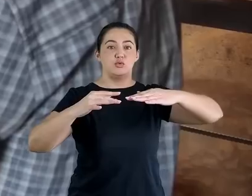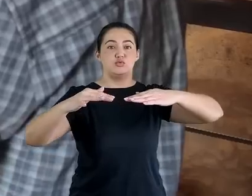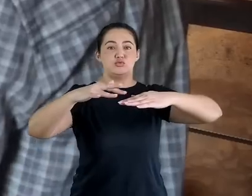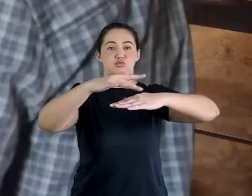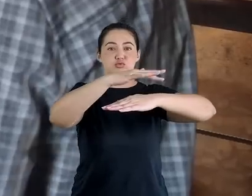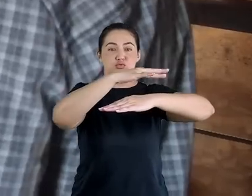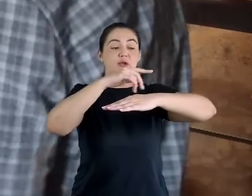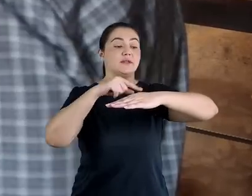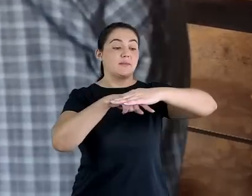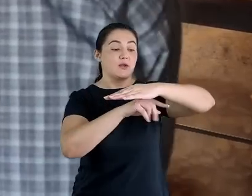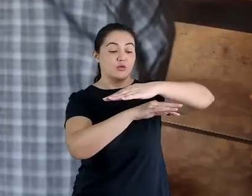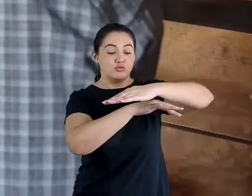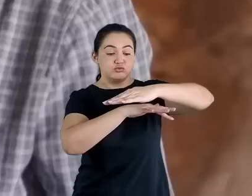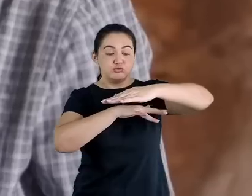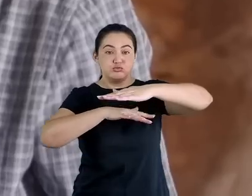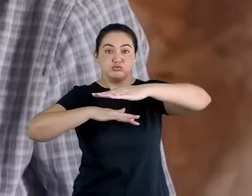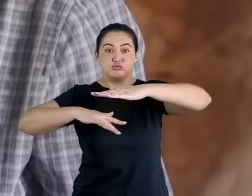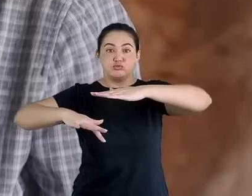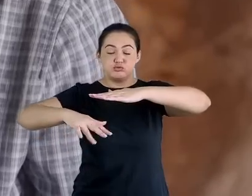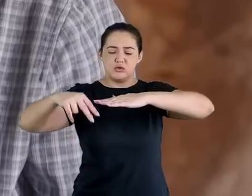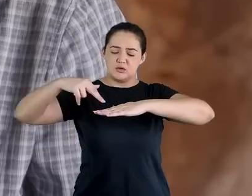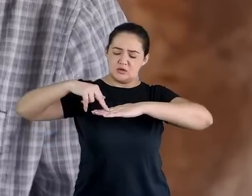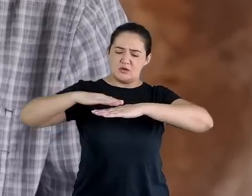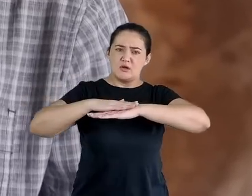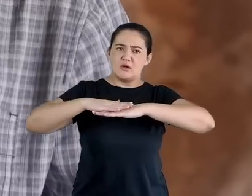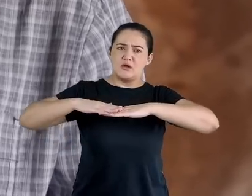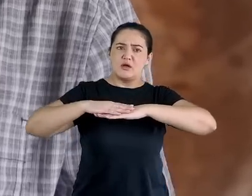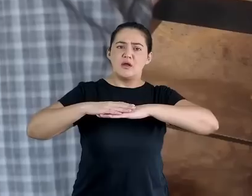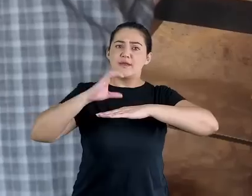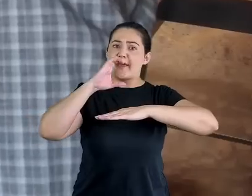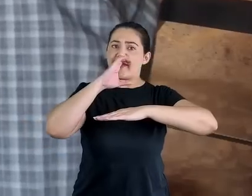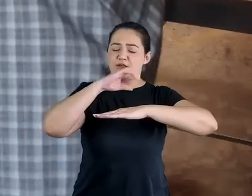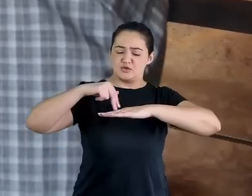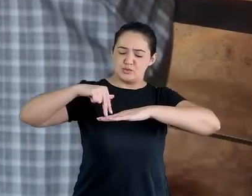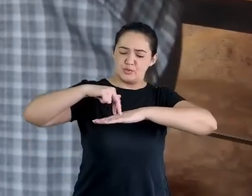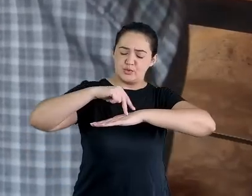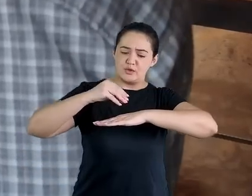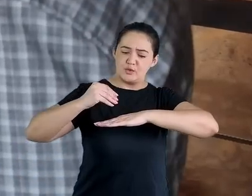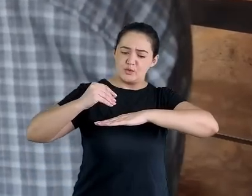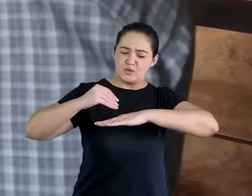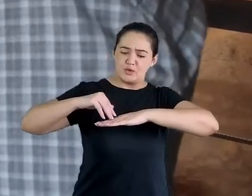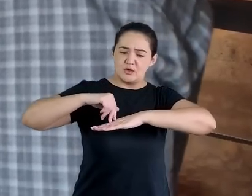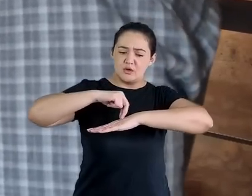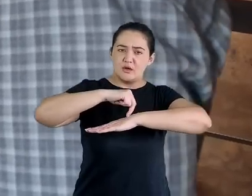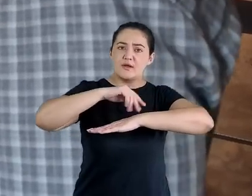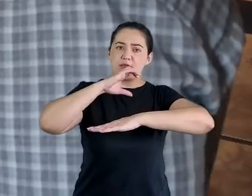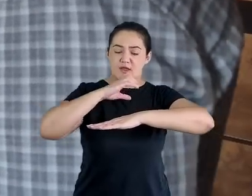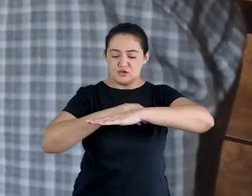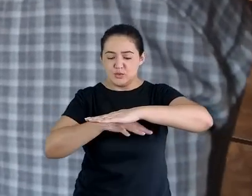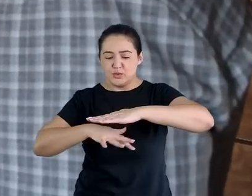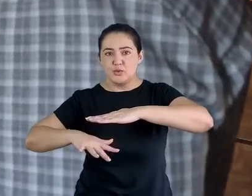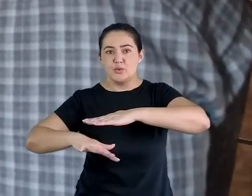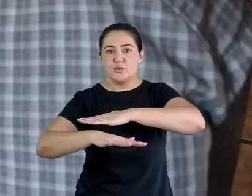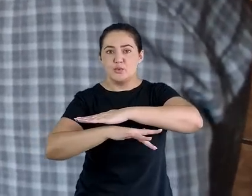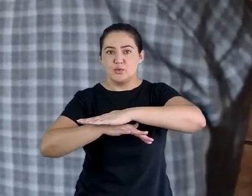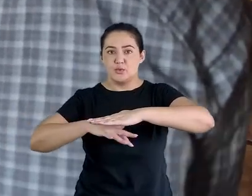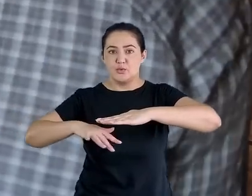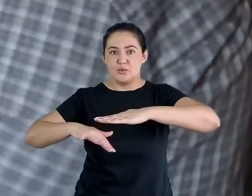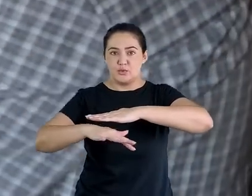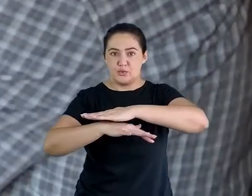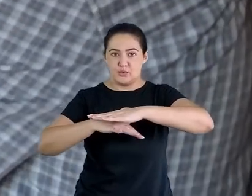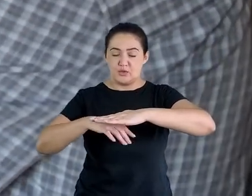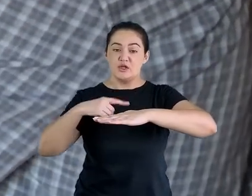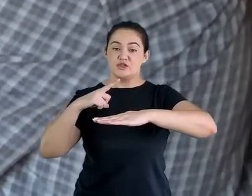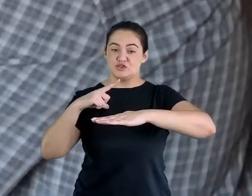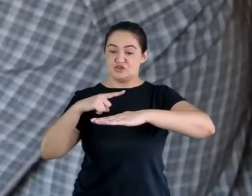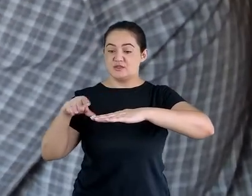só isso, eles também estavam construindo aqui aqueles tubos que naturalmente estavam todos cobertos com gesso para